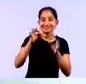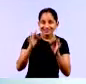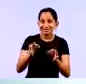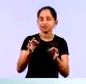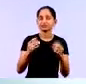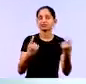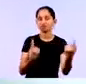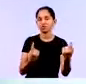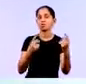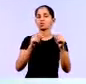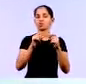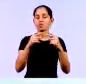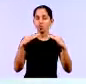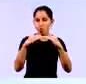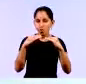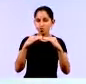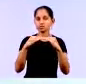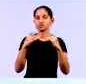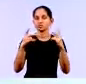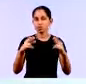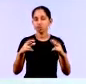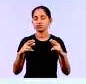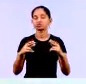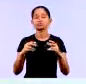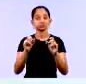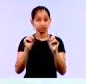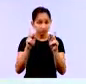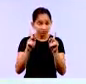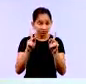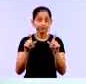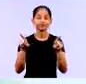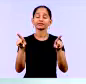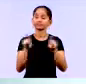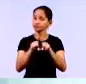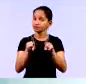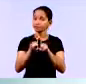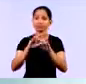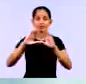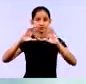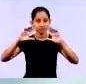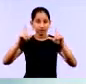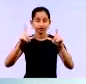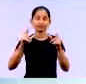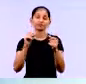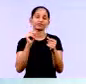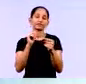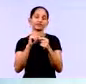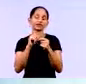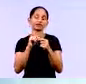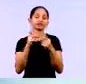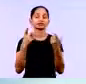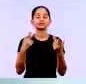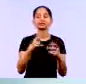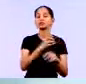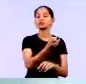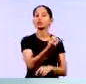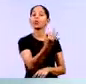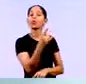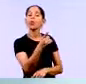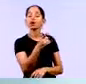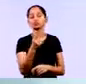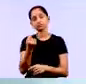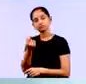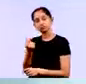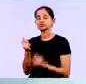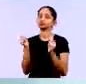matérias-primas utilizada para o produto. E, obviamente, também, então, em termos de quantidade e em termos de